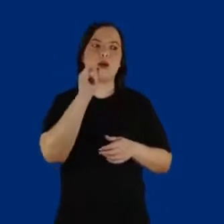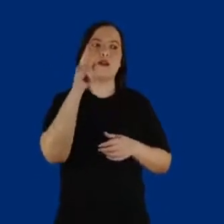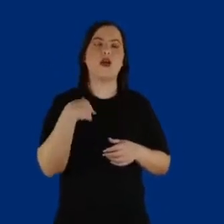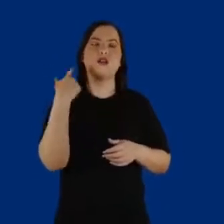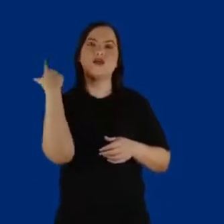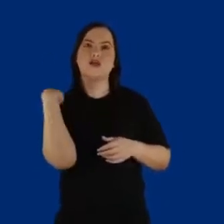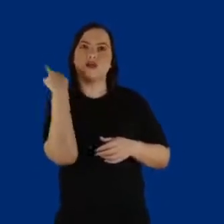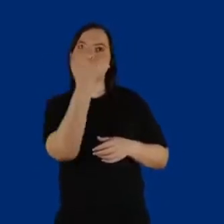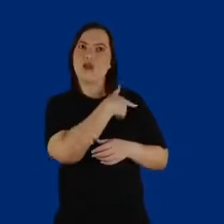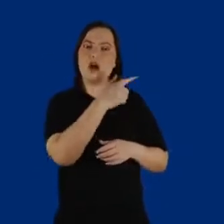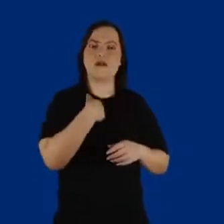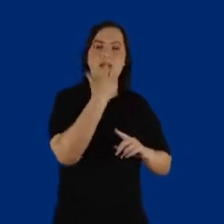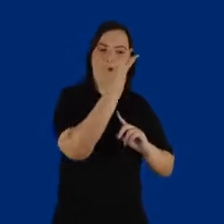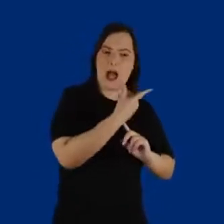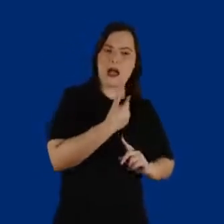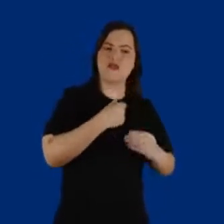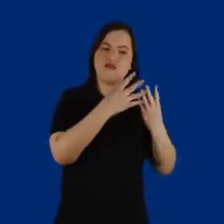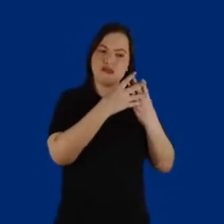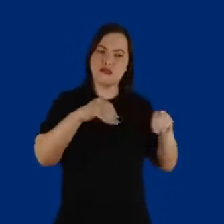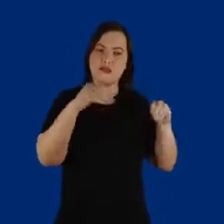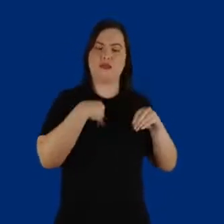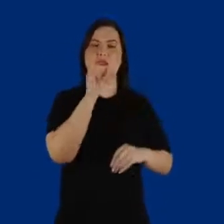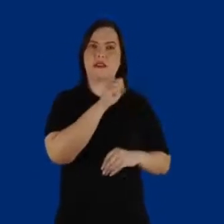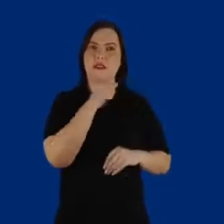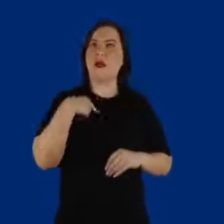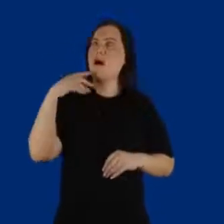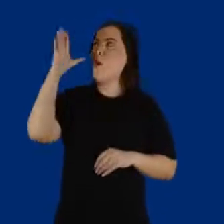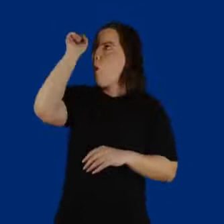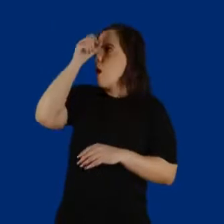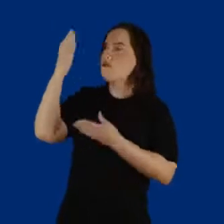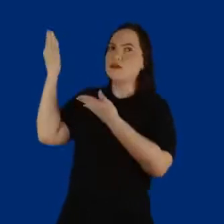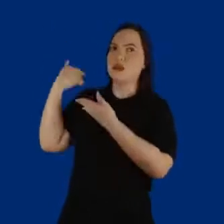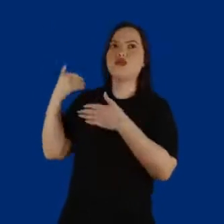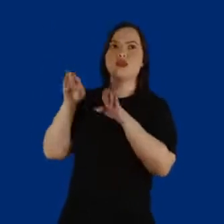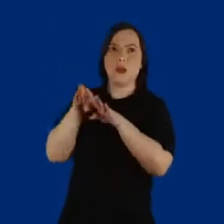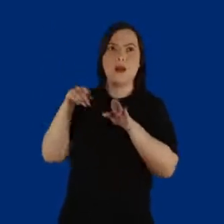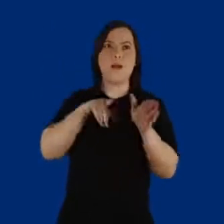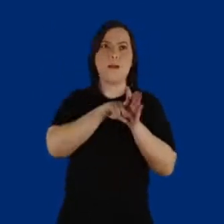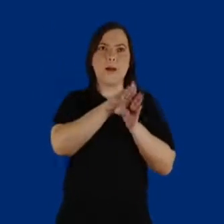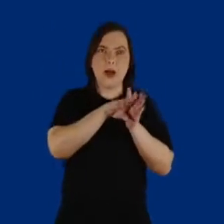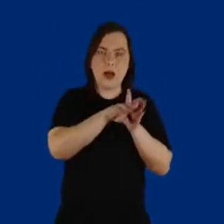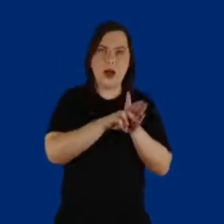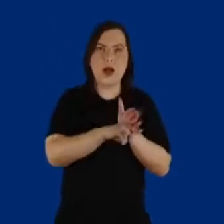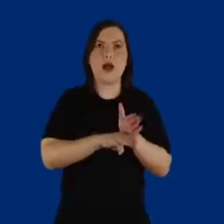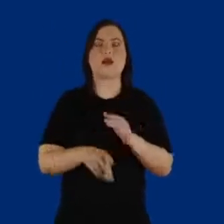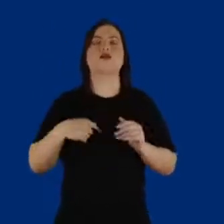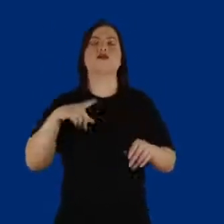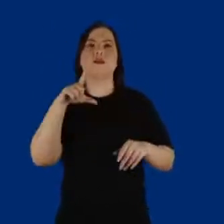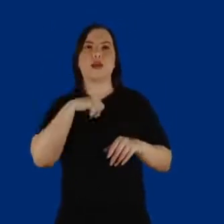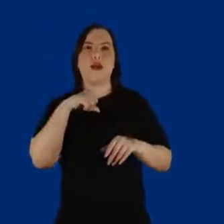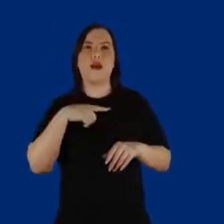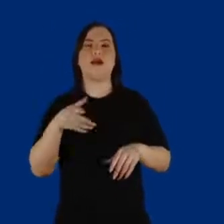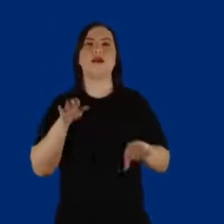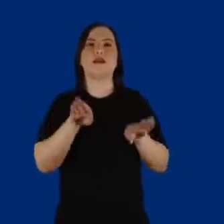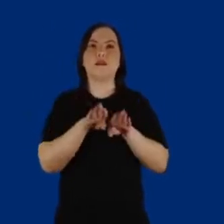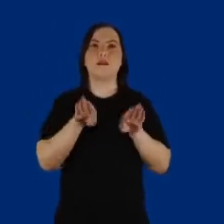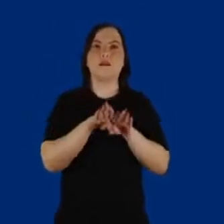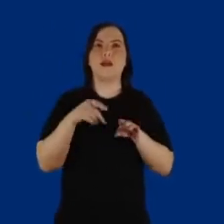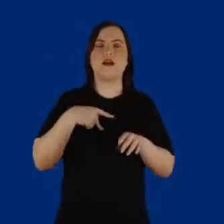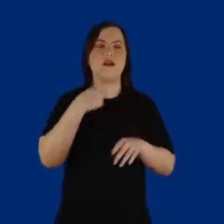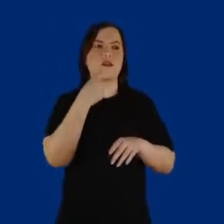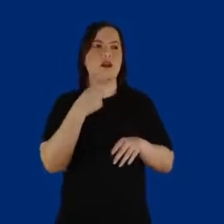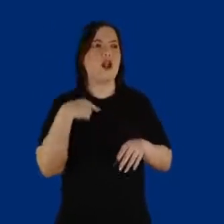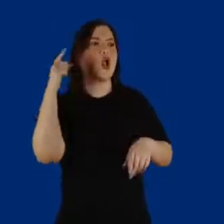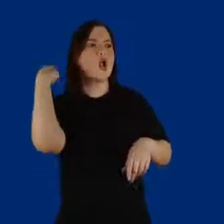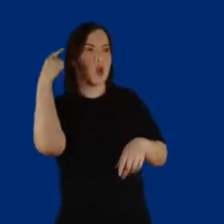vê isso, que a arte cura sim. Isso aprendi com a Jessa, mas tem seu método, né? Até parafraseando o Shakespeare, que diz loucura sim, mas